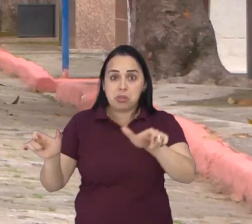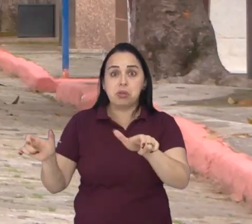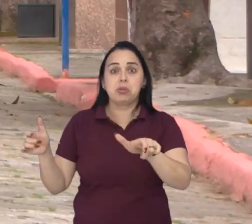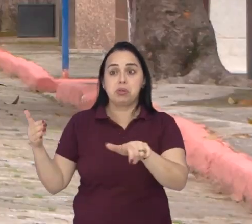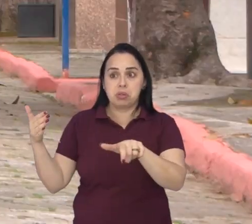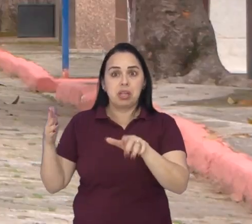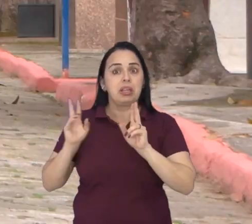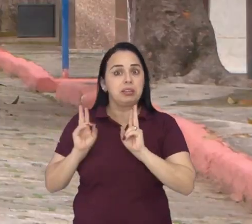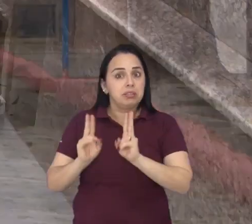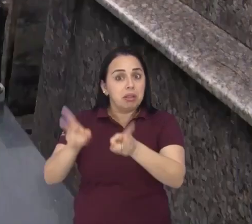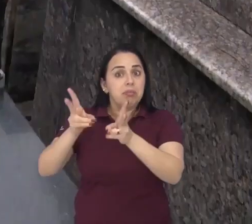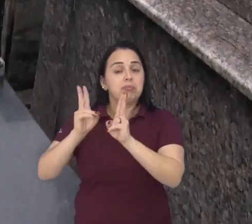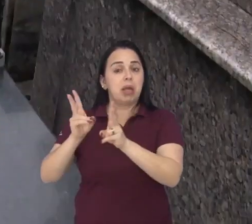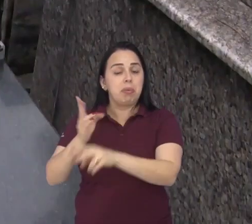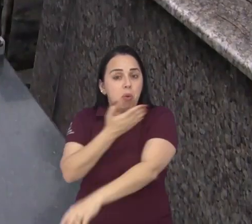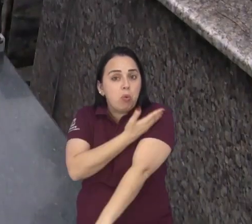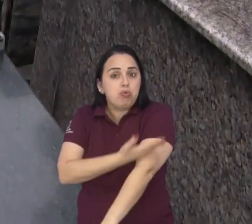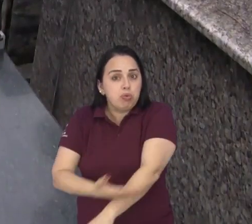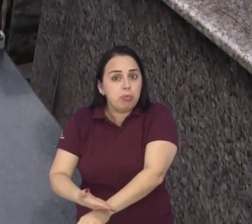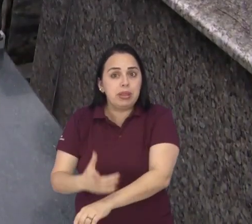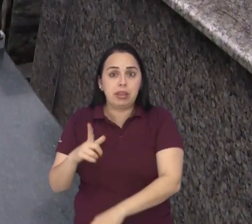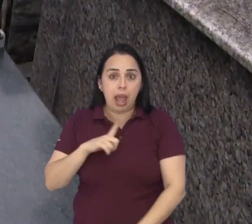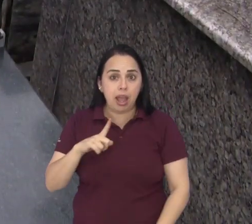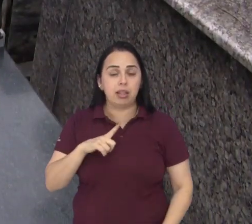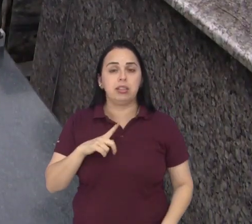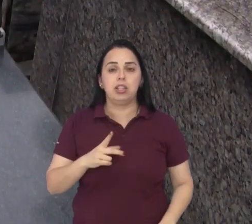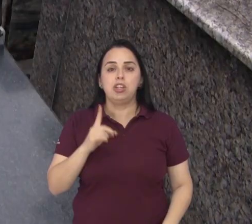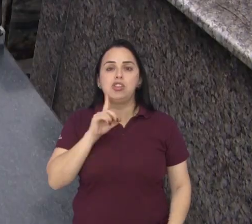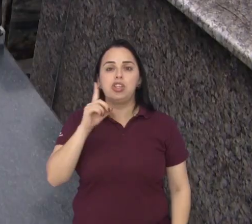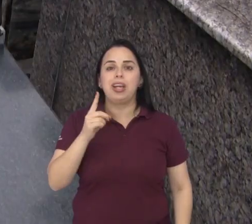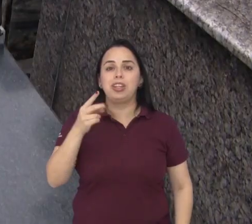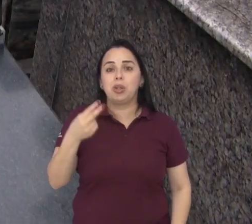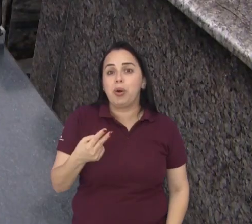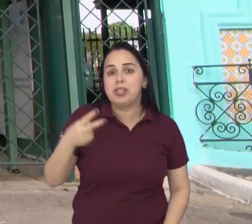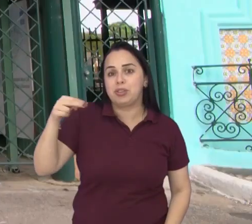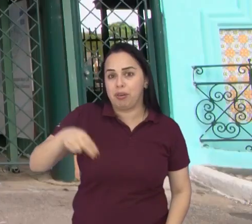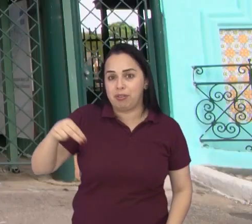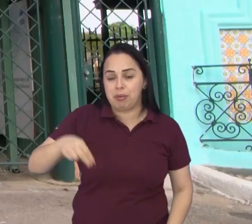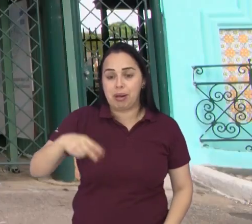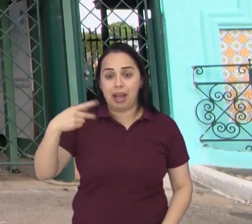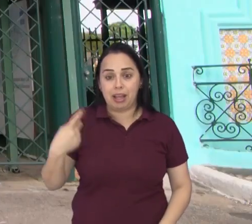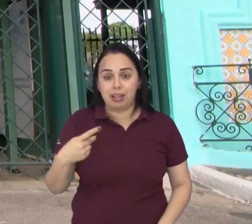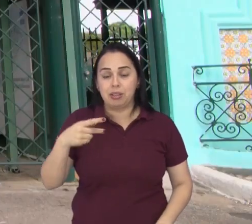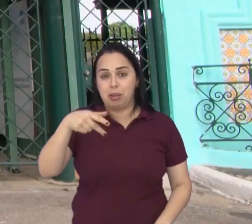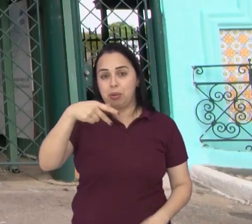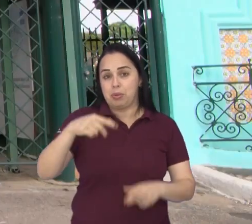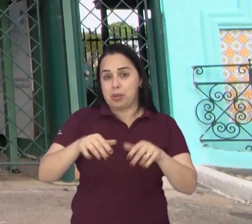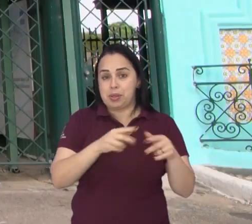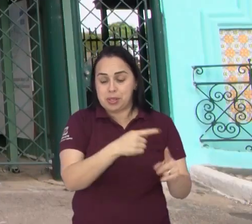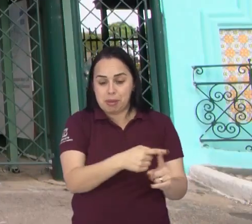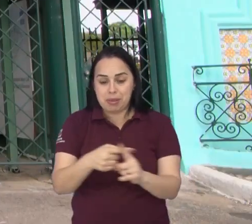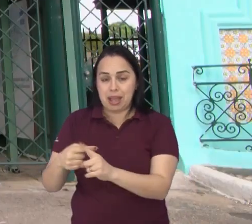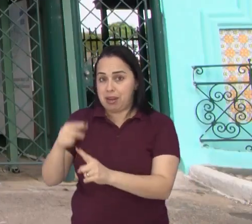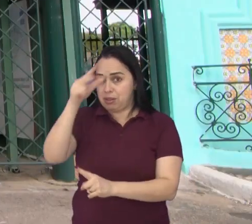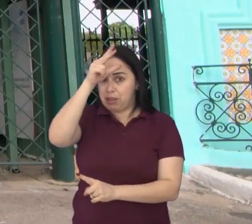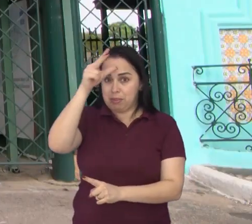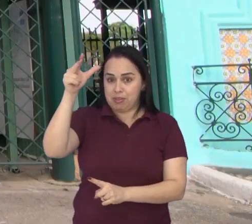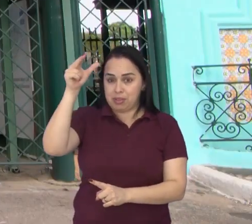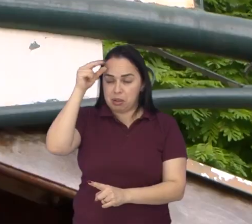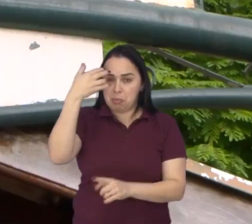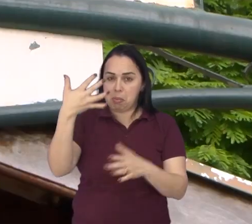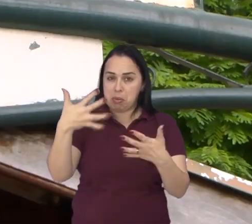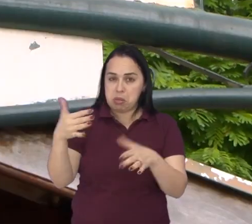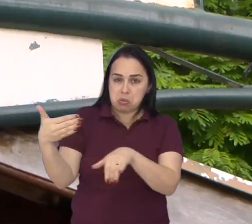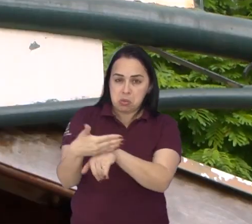os joseenses que mantêm esse ritual vivo. No dia 2 de novembro, somente o cemitério municipal recebe, em